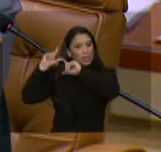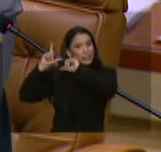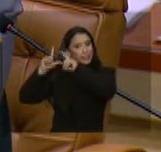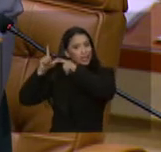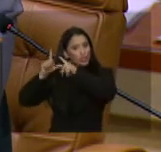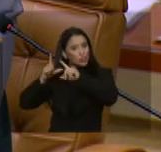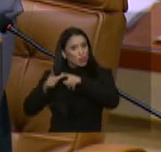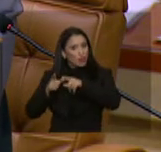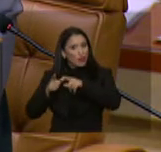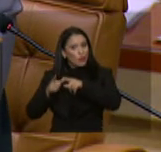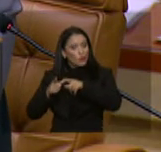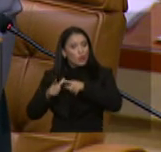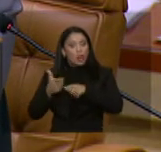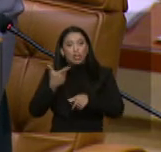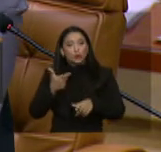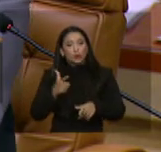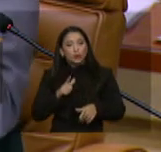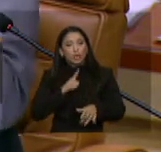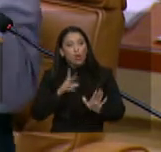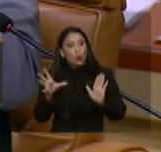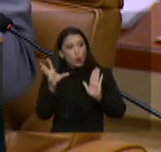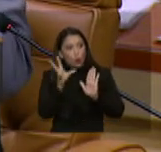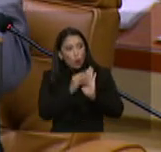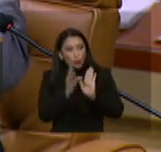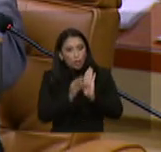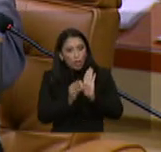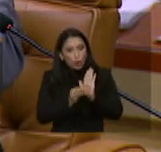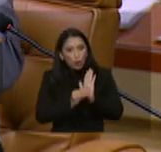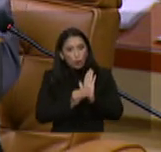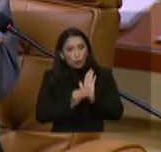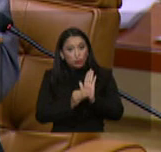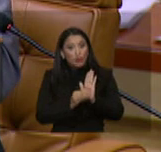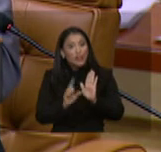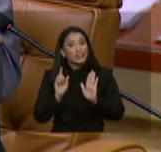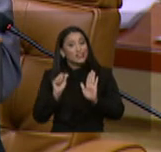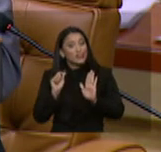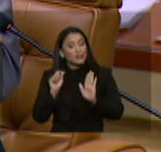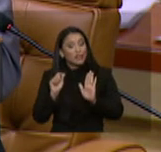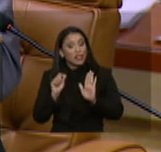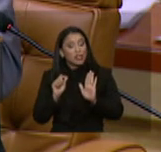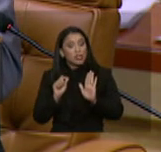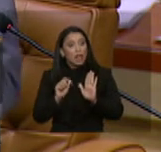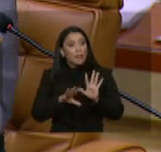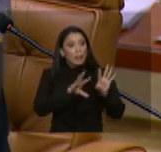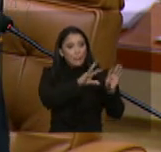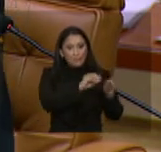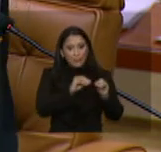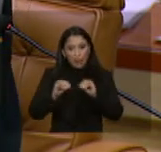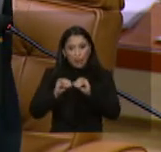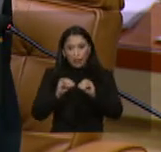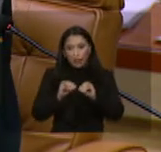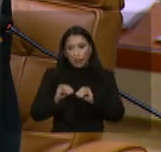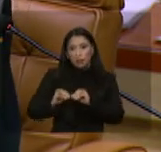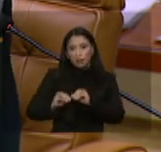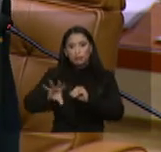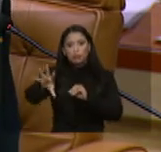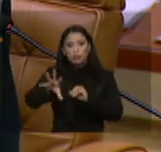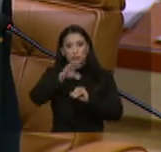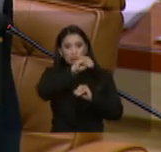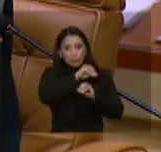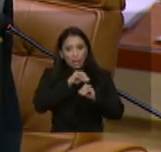o conteúdo elas reproduzem conteúdo a lei Olha isso não dá